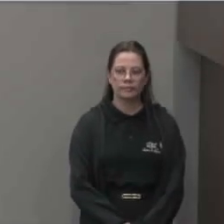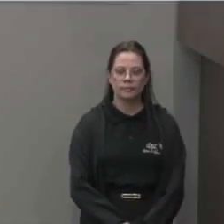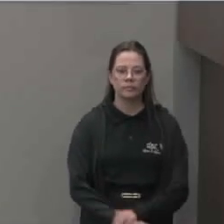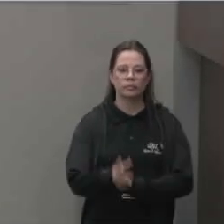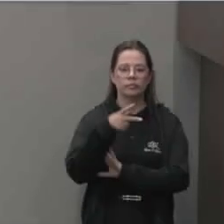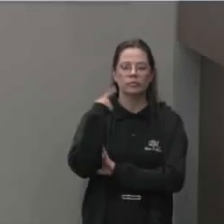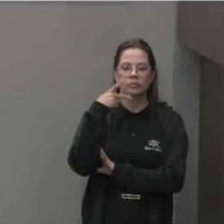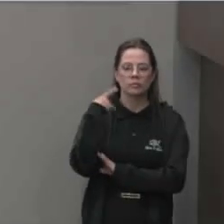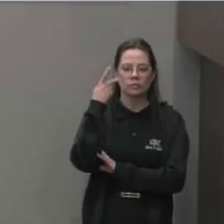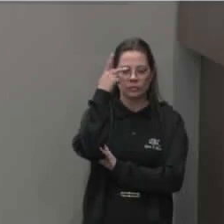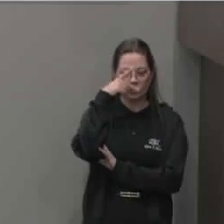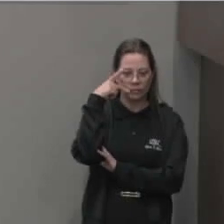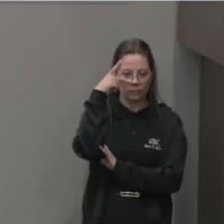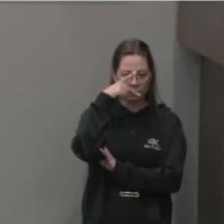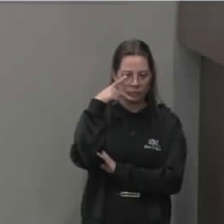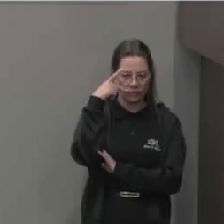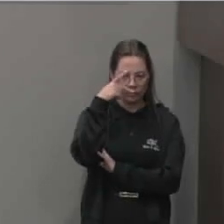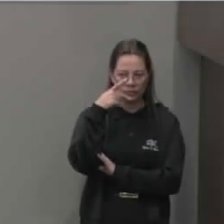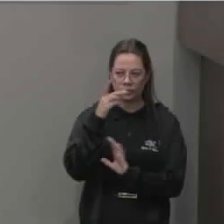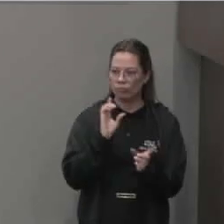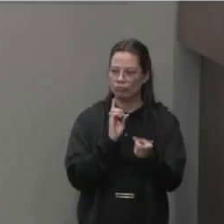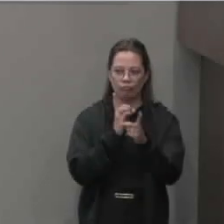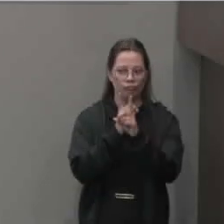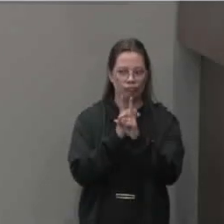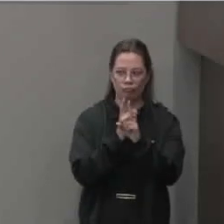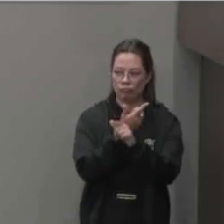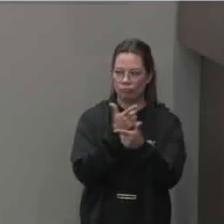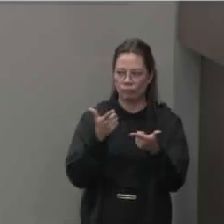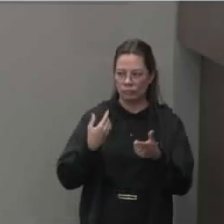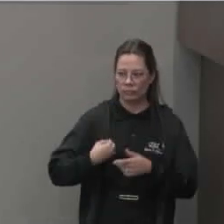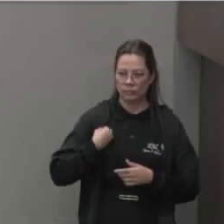Vereadora Marina Bernardes, não se encontra.